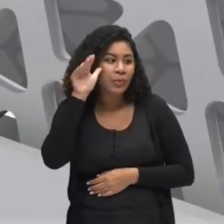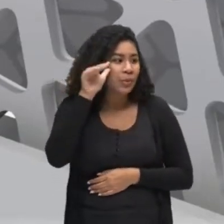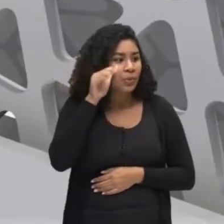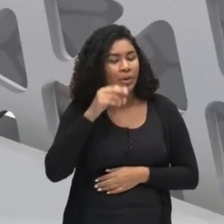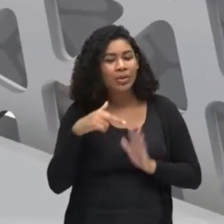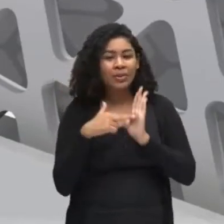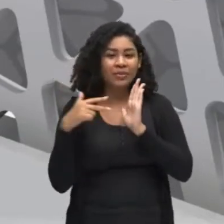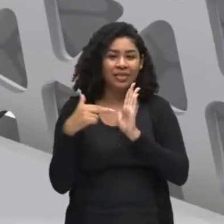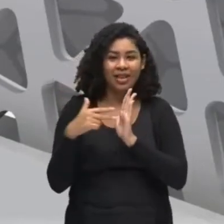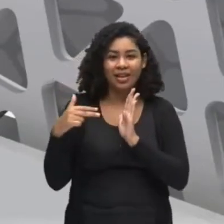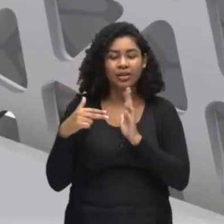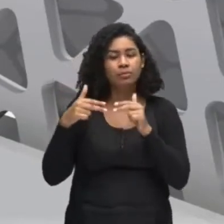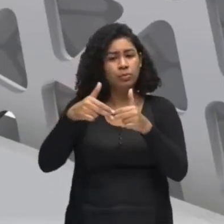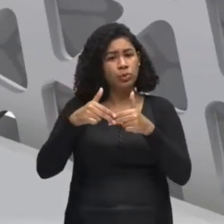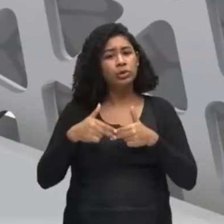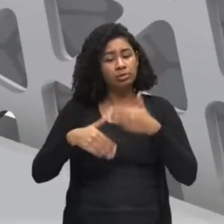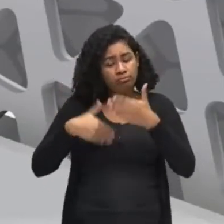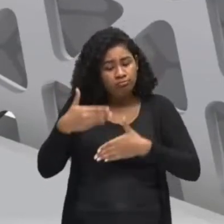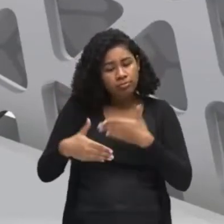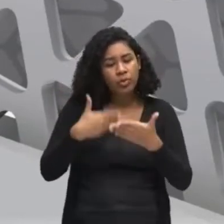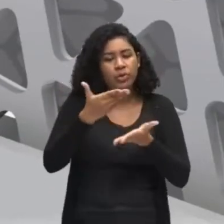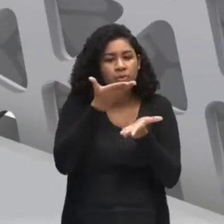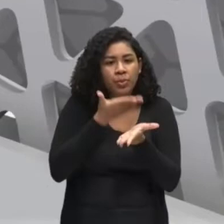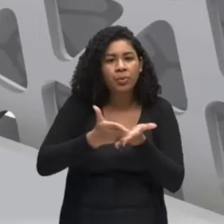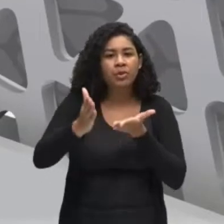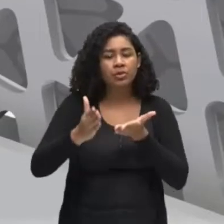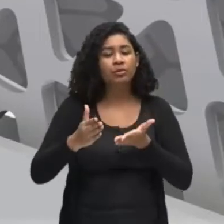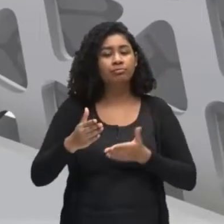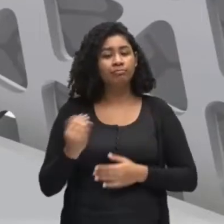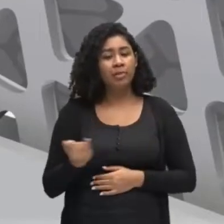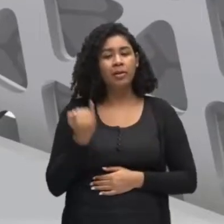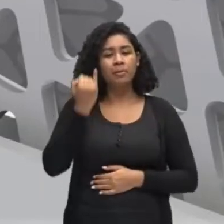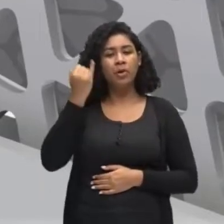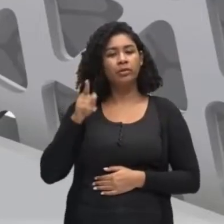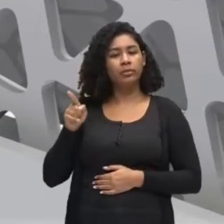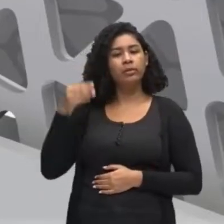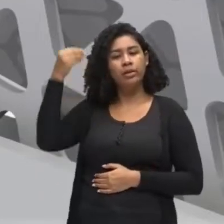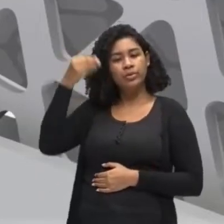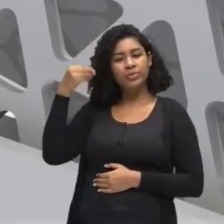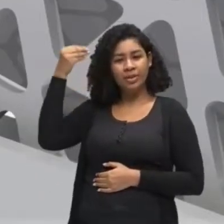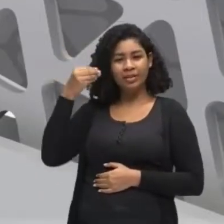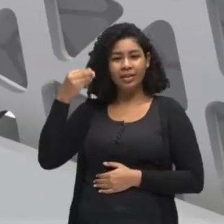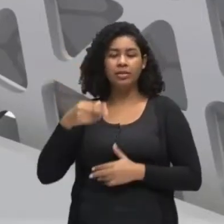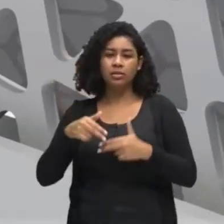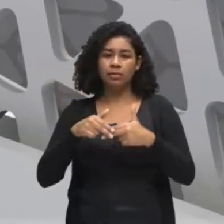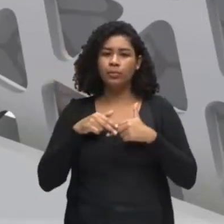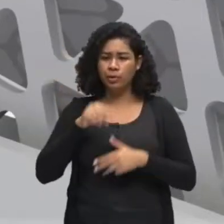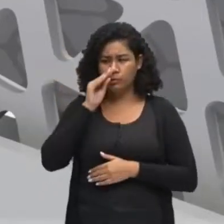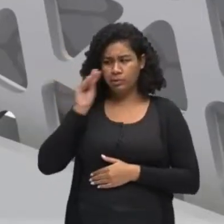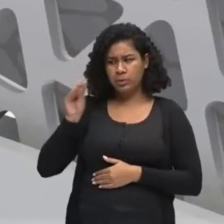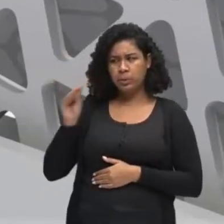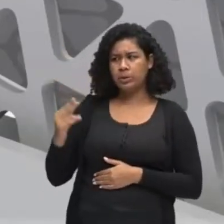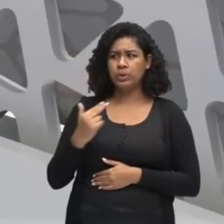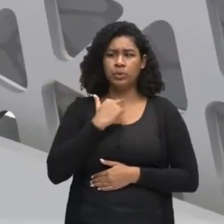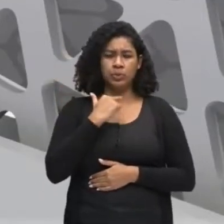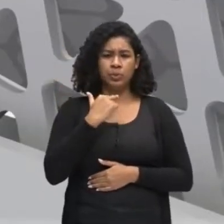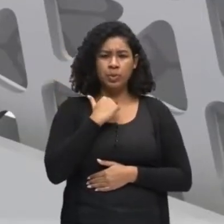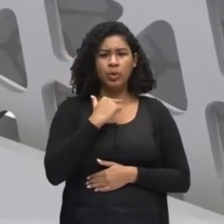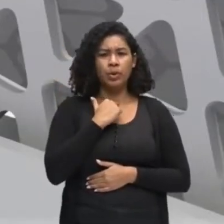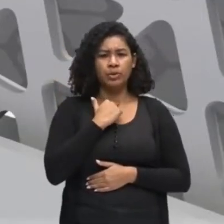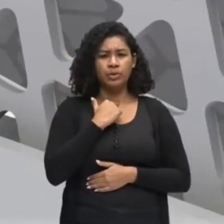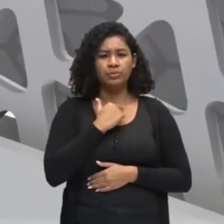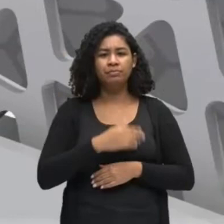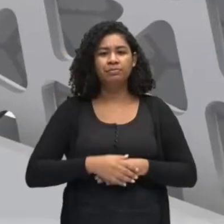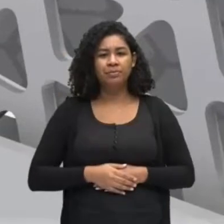processo, dando muita importância aos seus relatos, sim. Tá bom? Nós não podemos desmerecer os relatos da expedição de